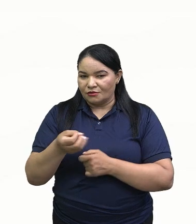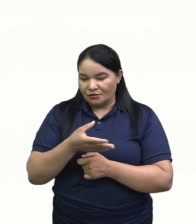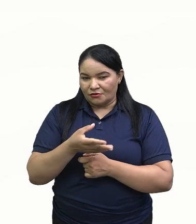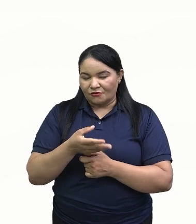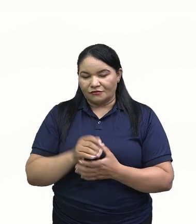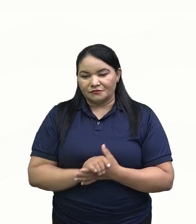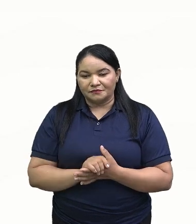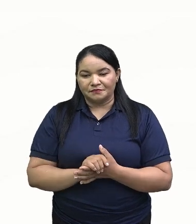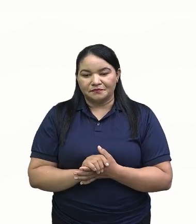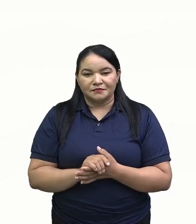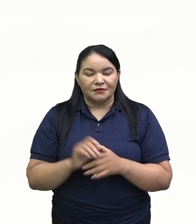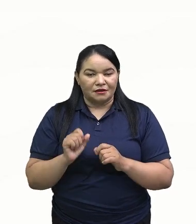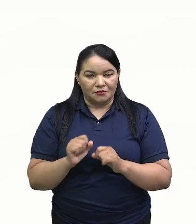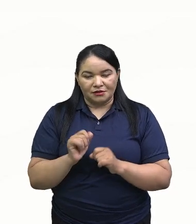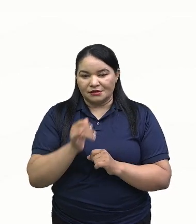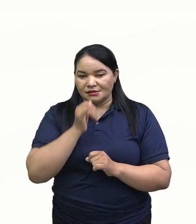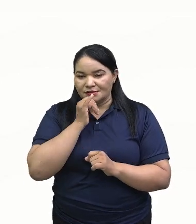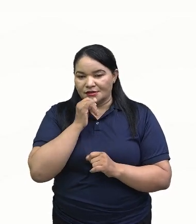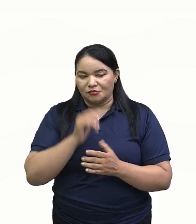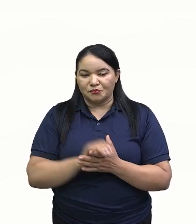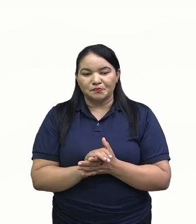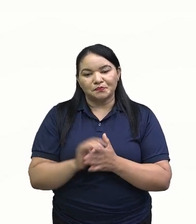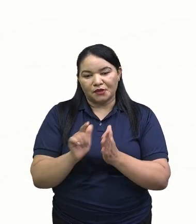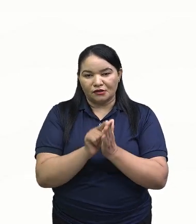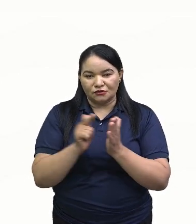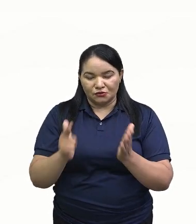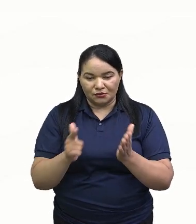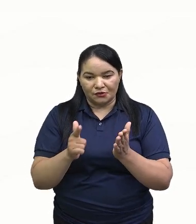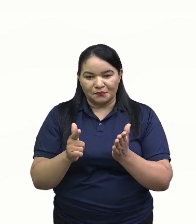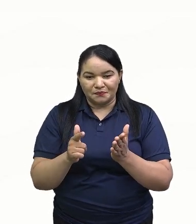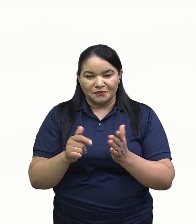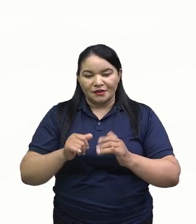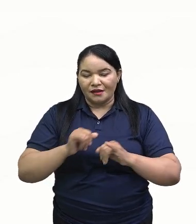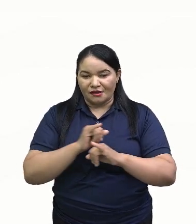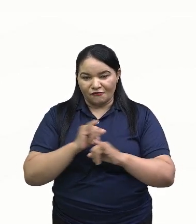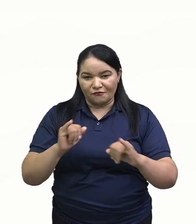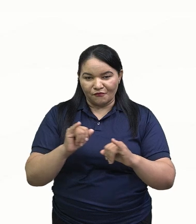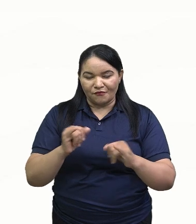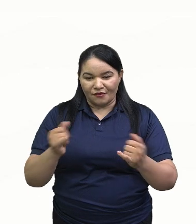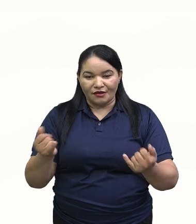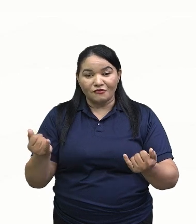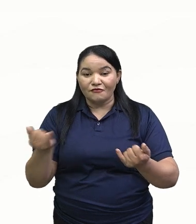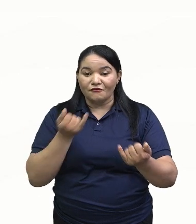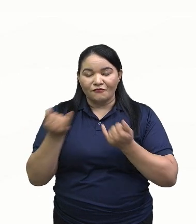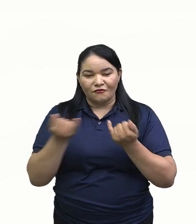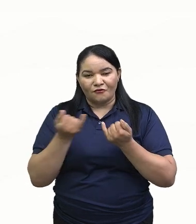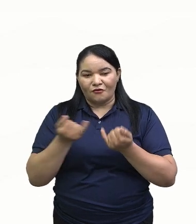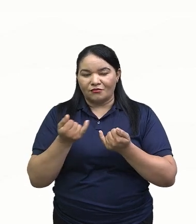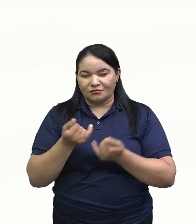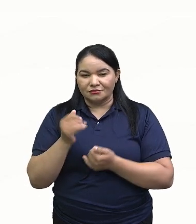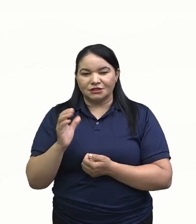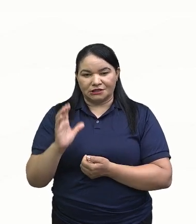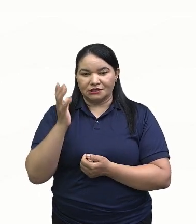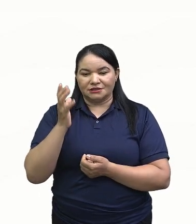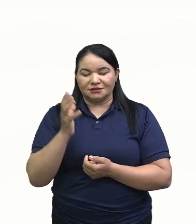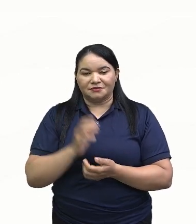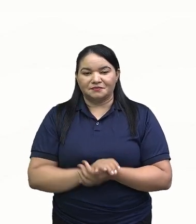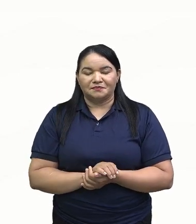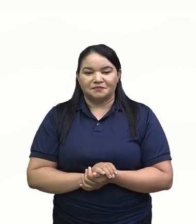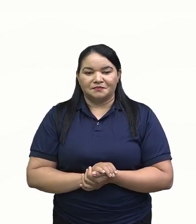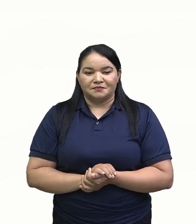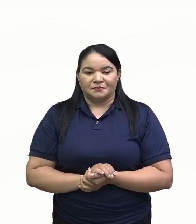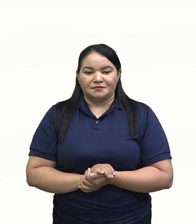Aos seus, no caso dos jornais, ele vai estar informando algo que aconteceu, né, numa